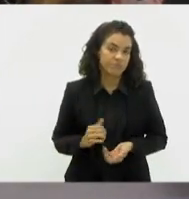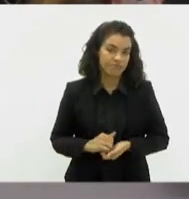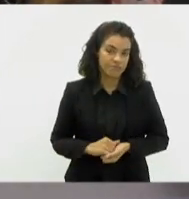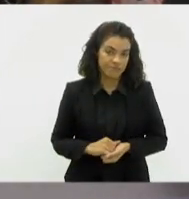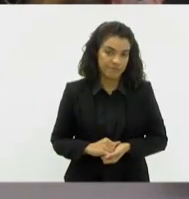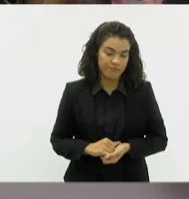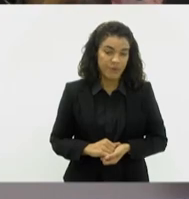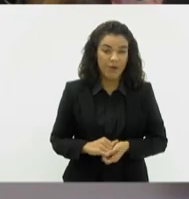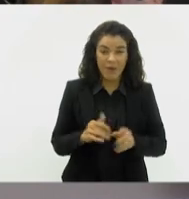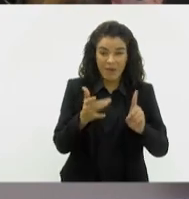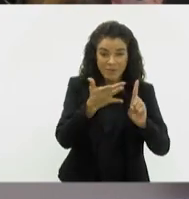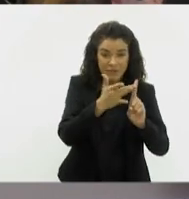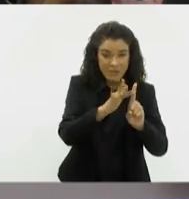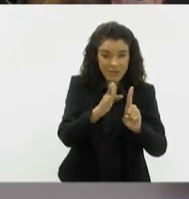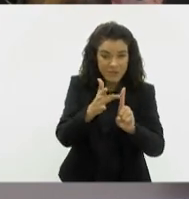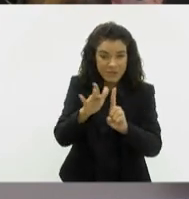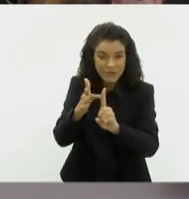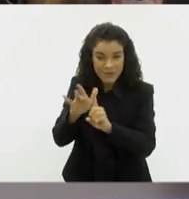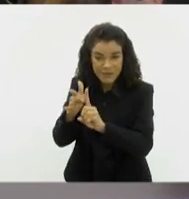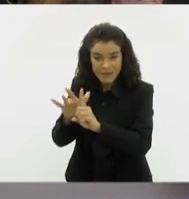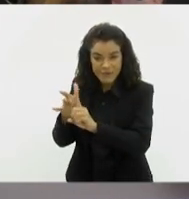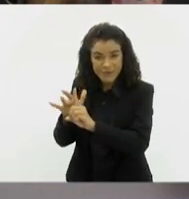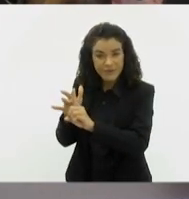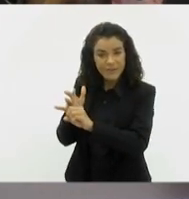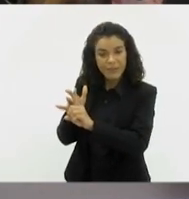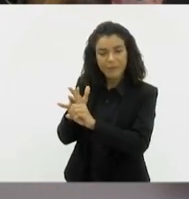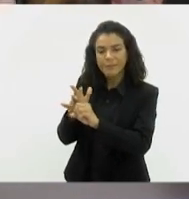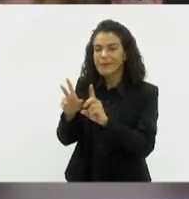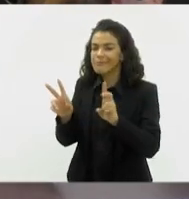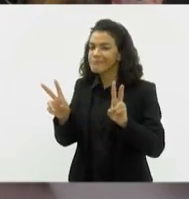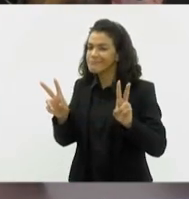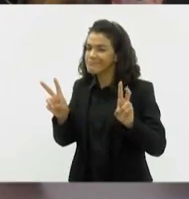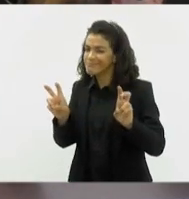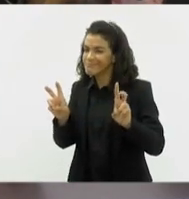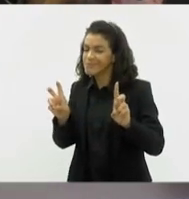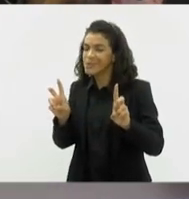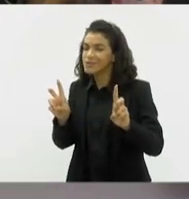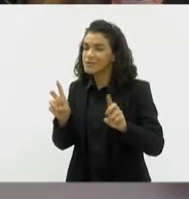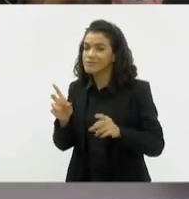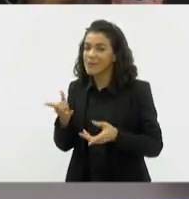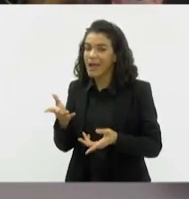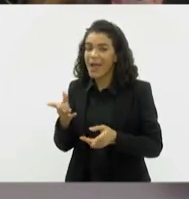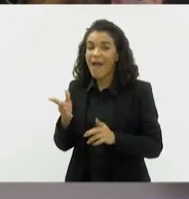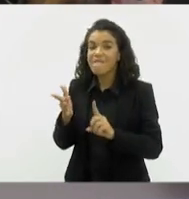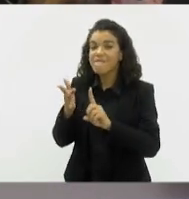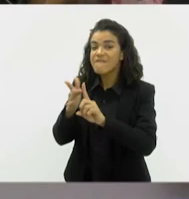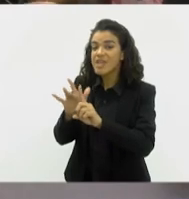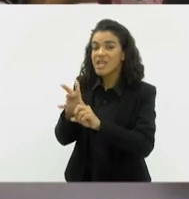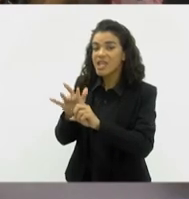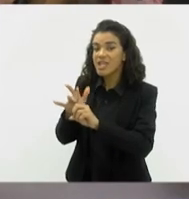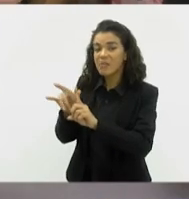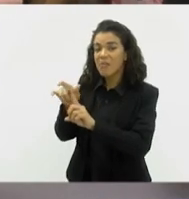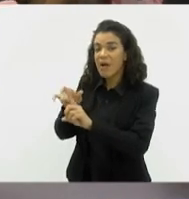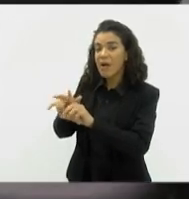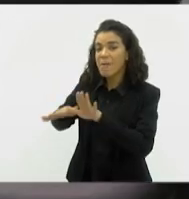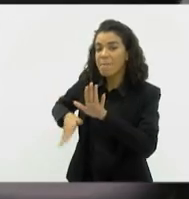Só as vítimas que são... supostas vítimas de policiais. Mas ninguém as vítimas do bandido... Não... Ninguém nunca me procurou, Vossa Excelência.